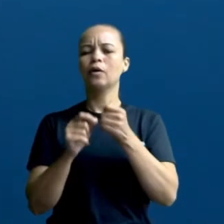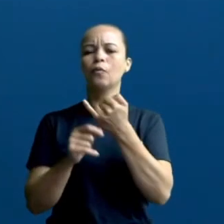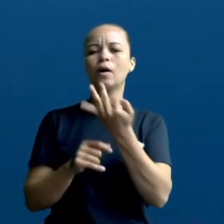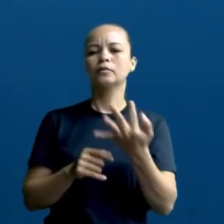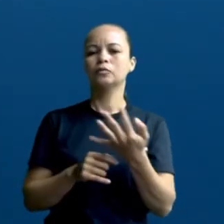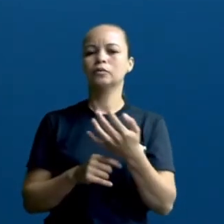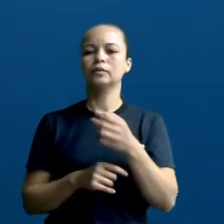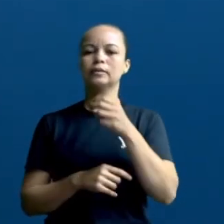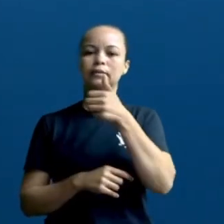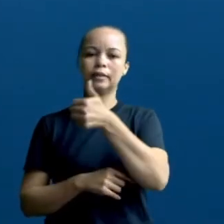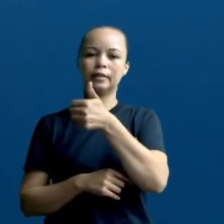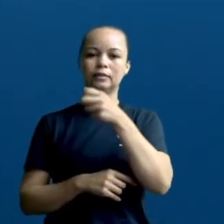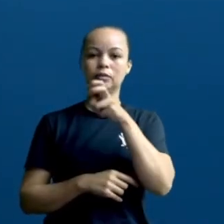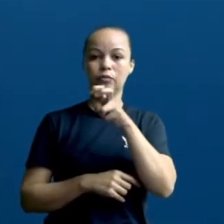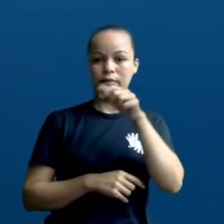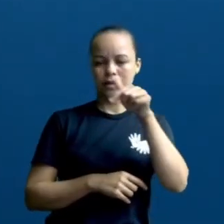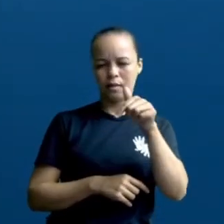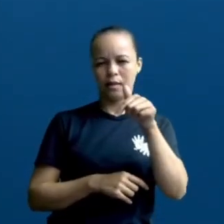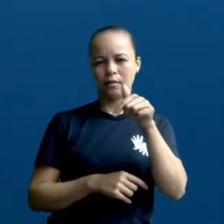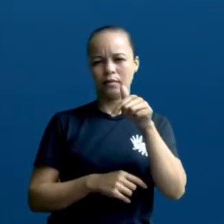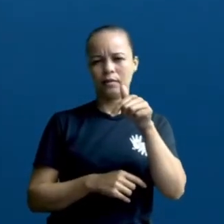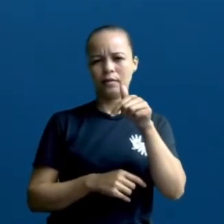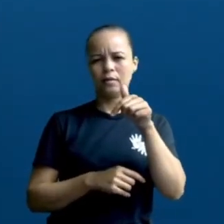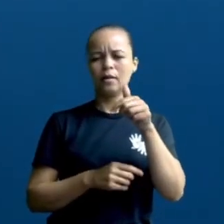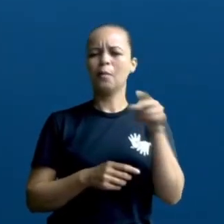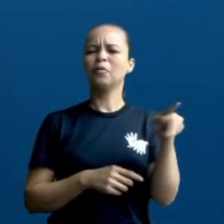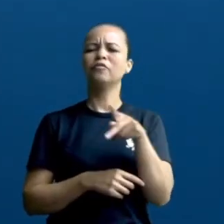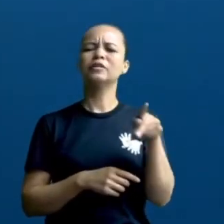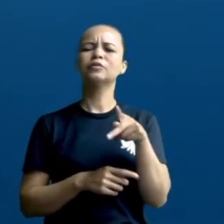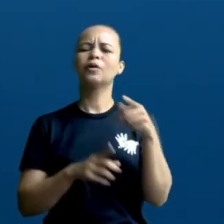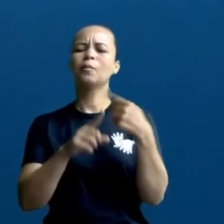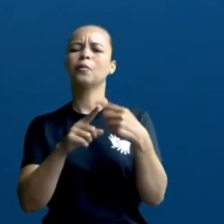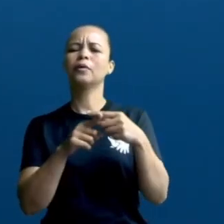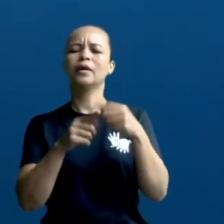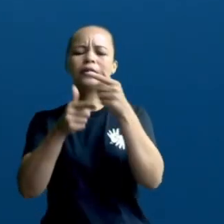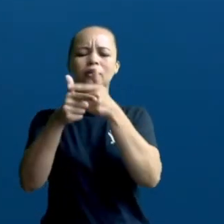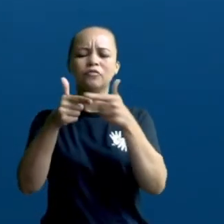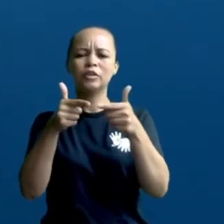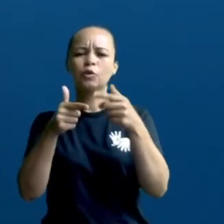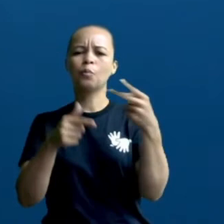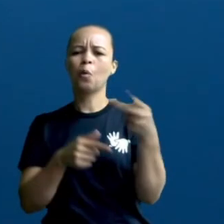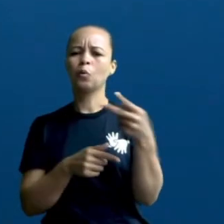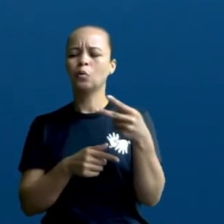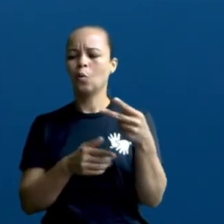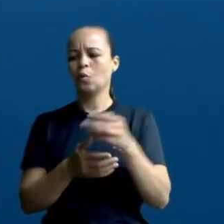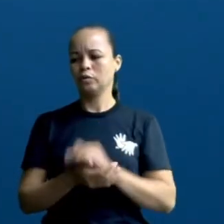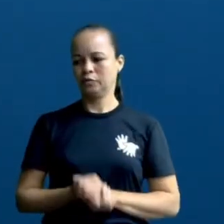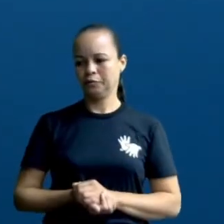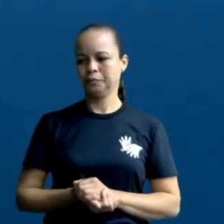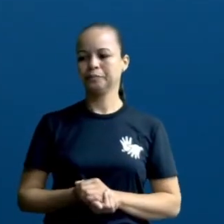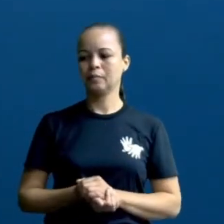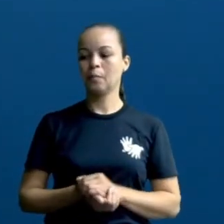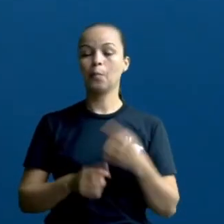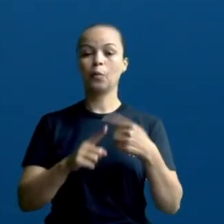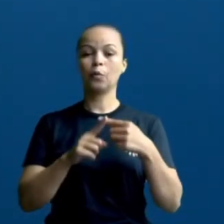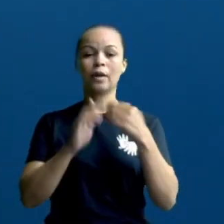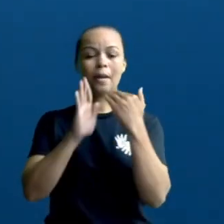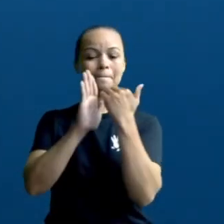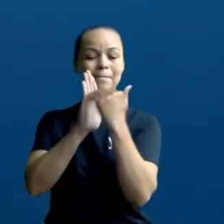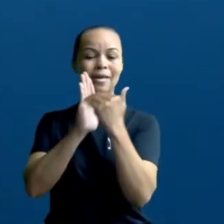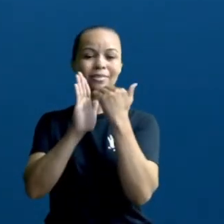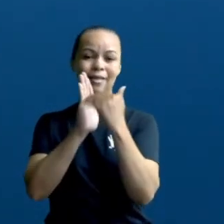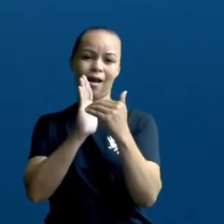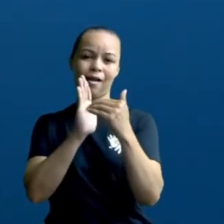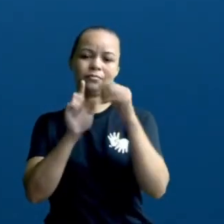157. Professora, por que a senhora dividiu por 2? Porque é uma metade da circunferência, gente. Eu